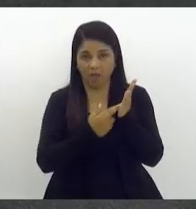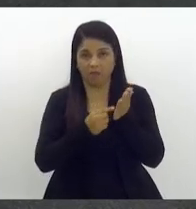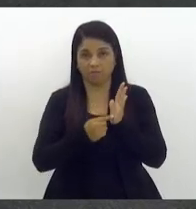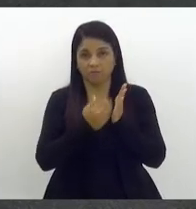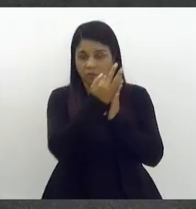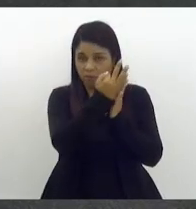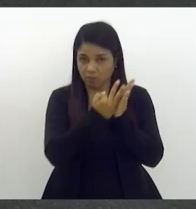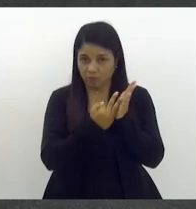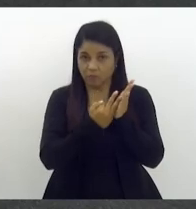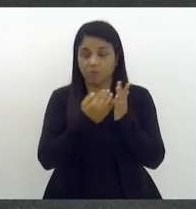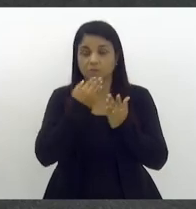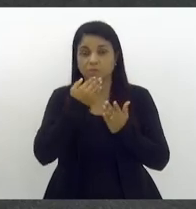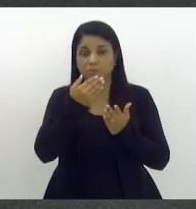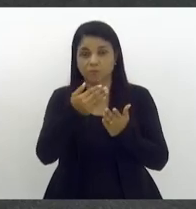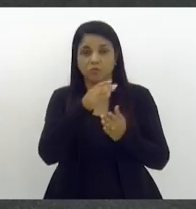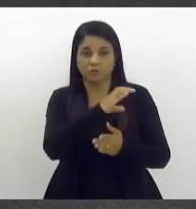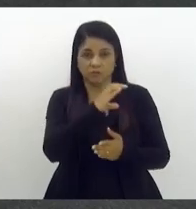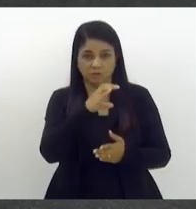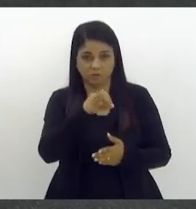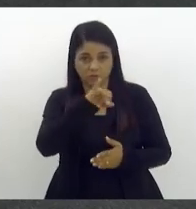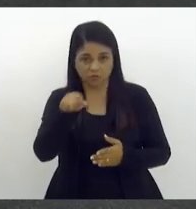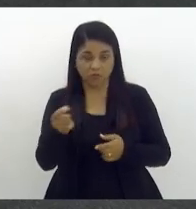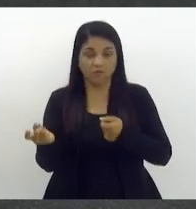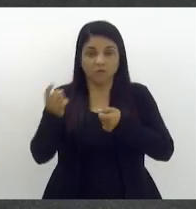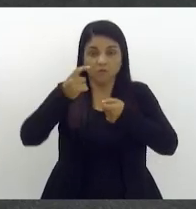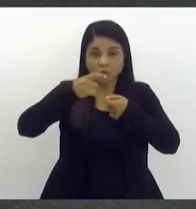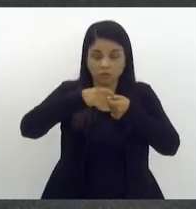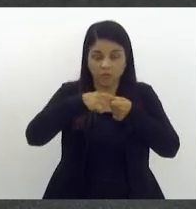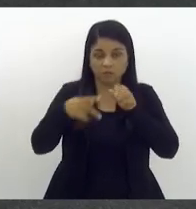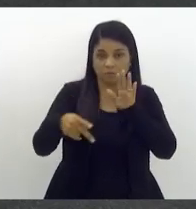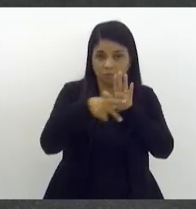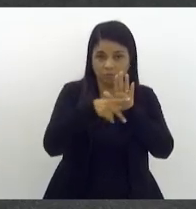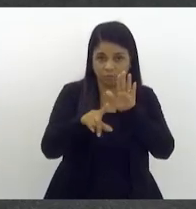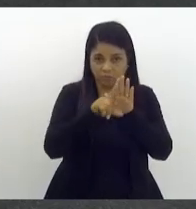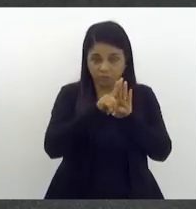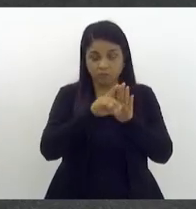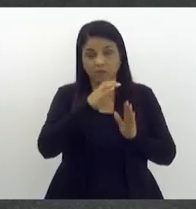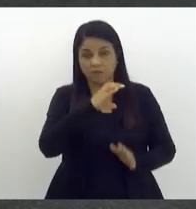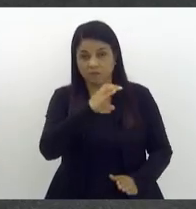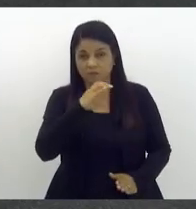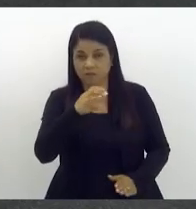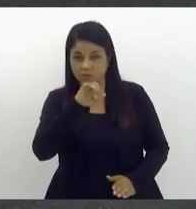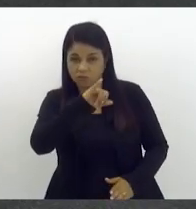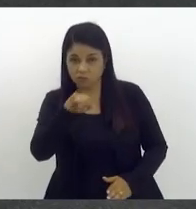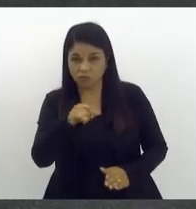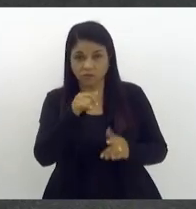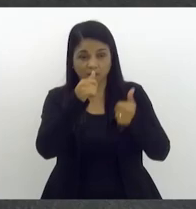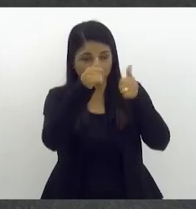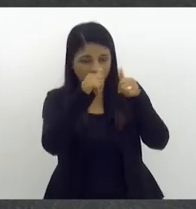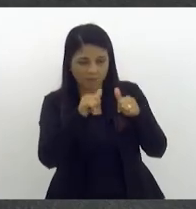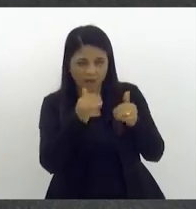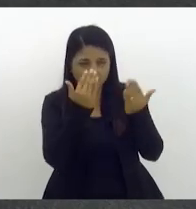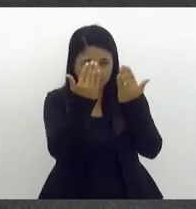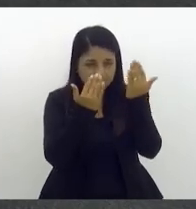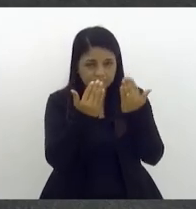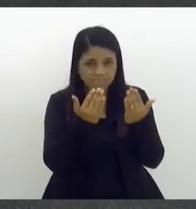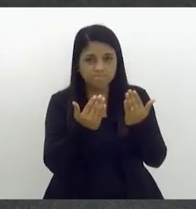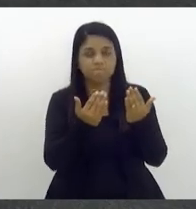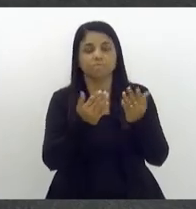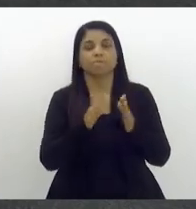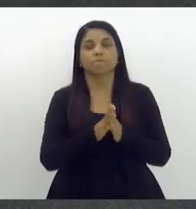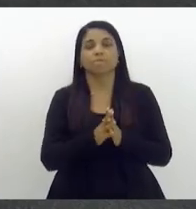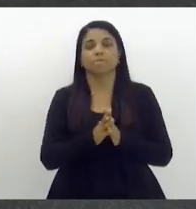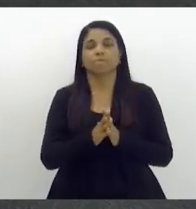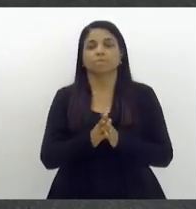que o projeto retornasse à CCJ, para que a CCJ pudesse avaliar o questionamento que eu agora apresento.